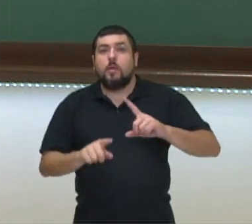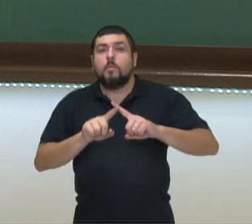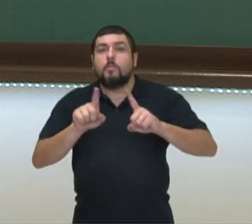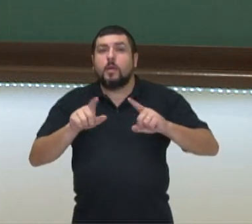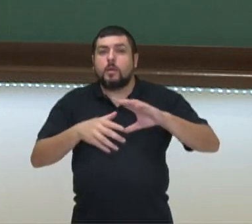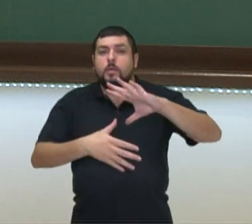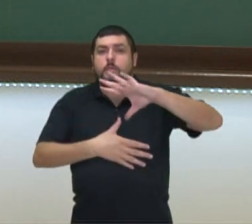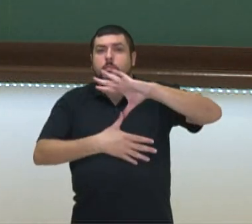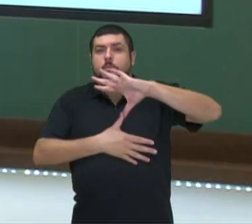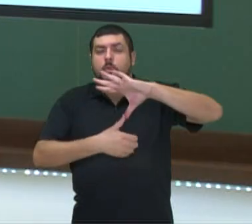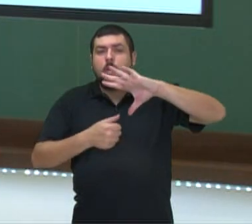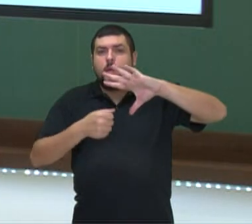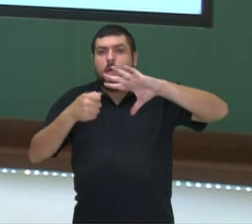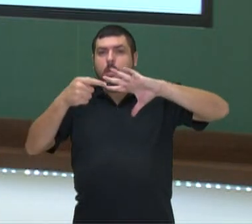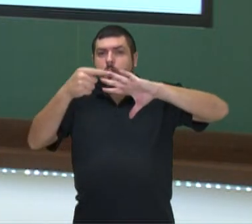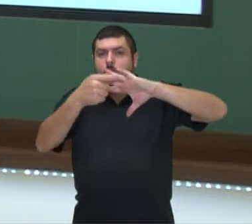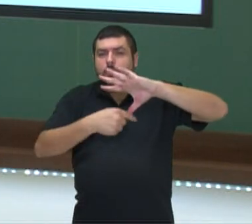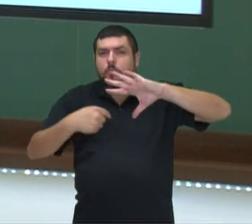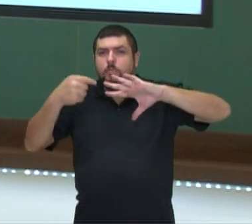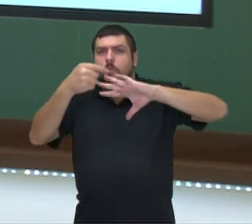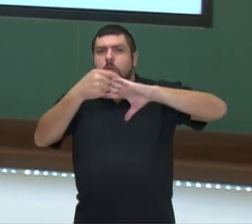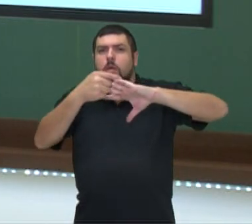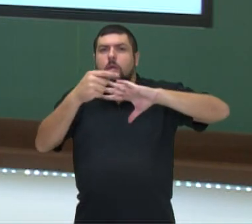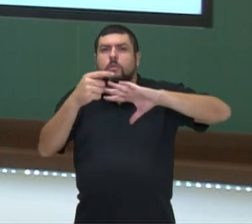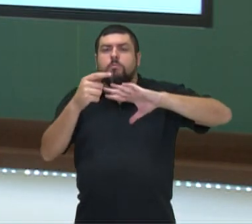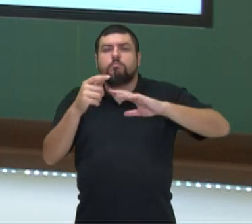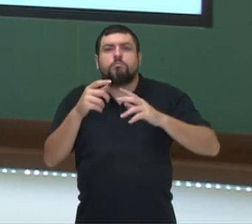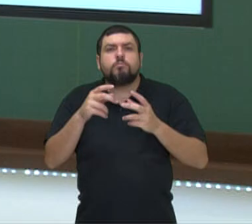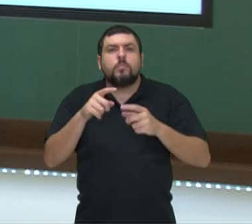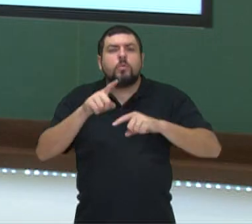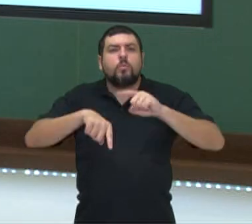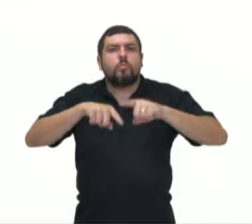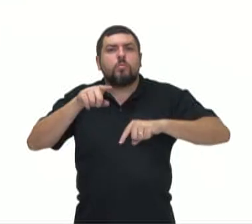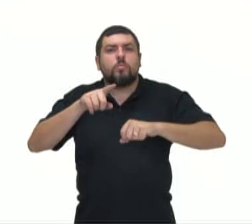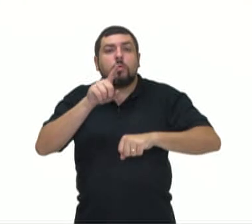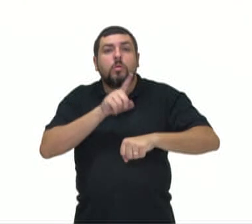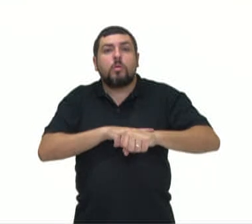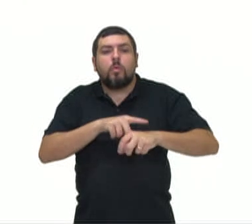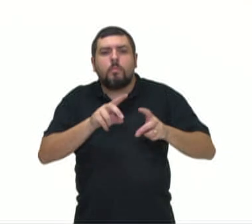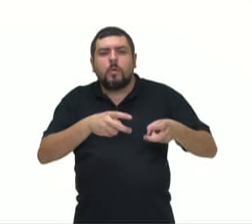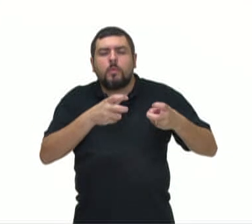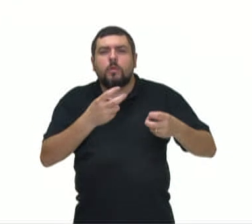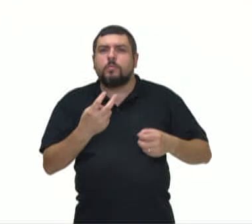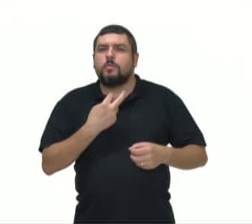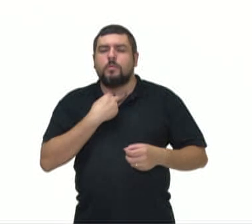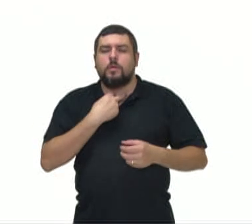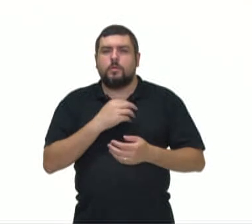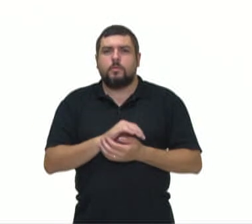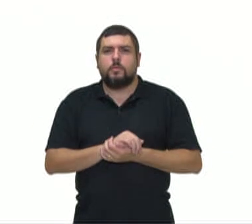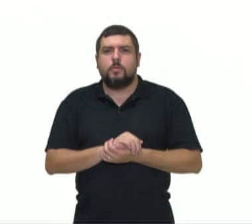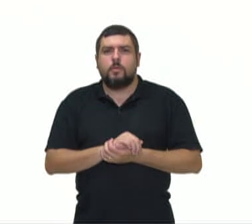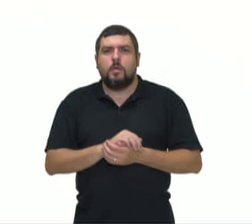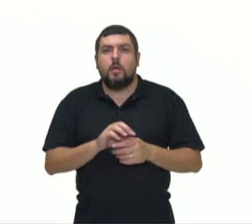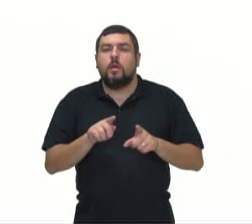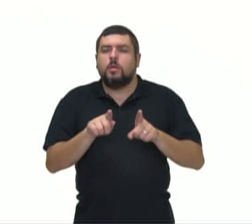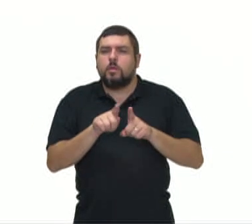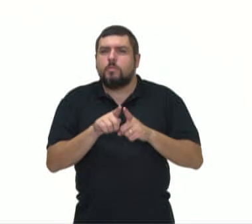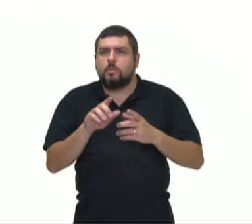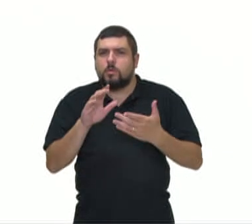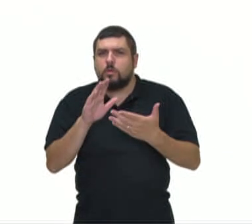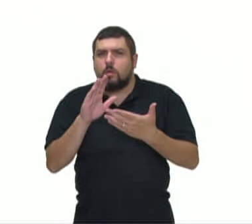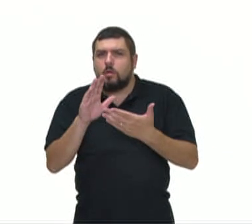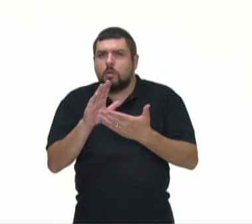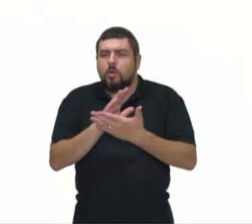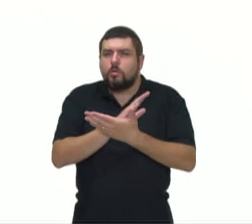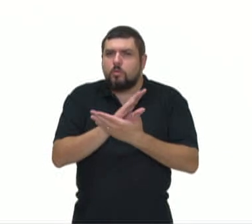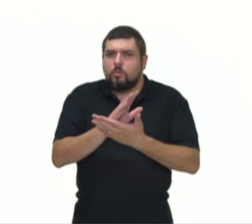um produto, né, que eles pudessem explorar imediatamente. O clima de algumas regiões da colônia, principalmente